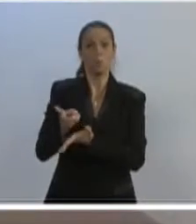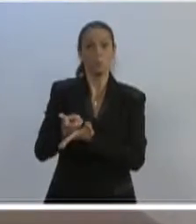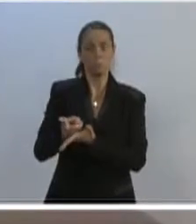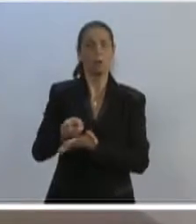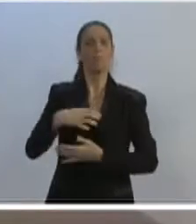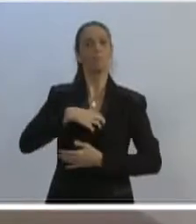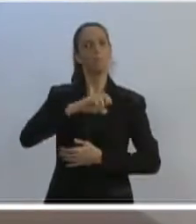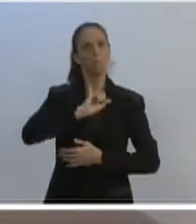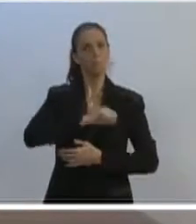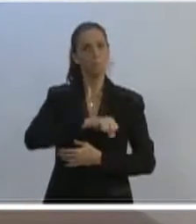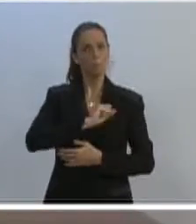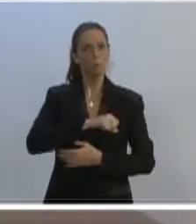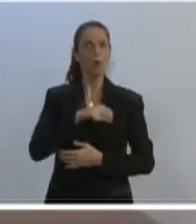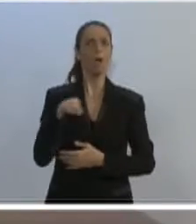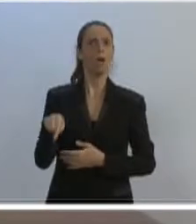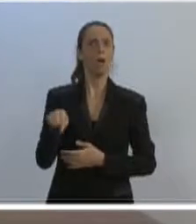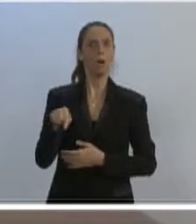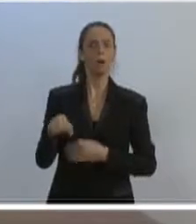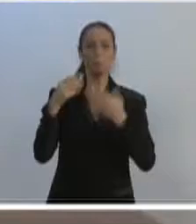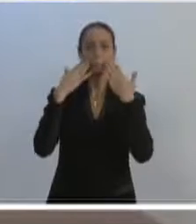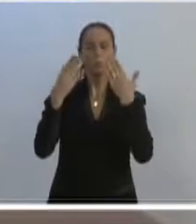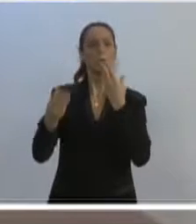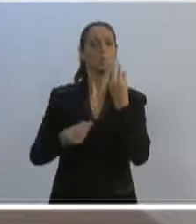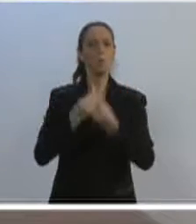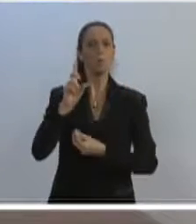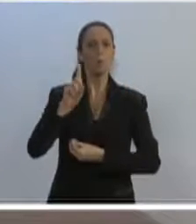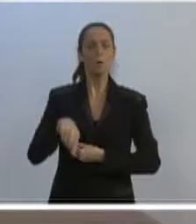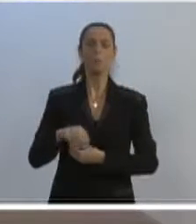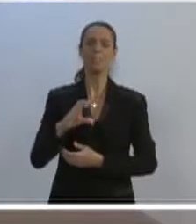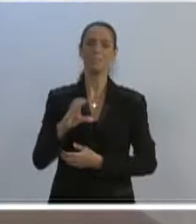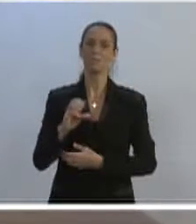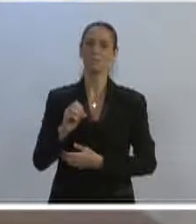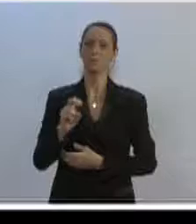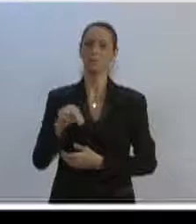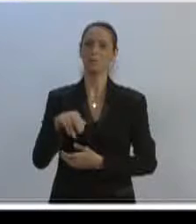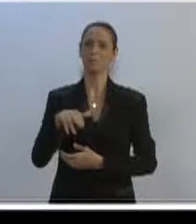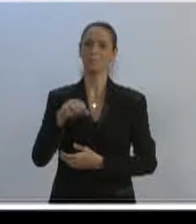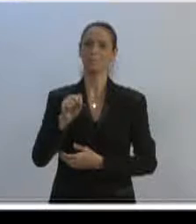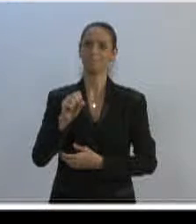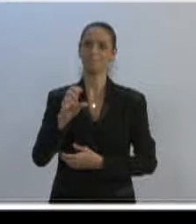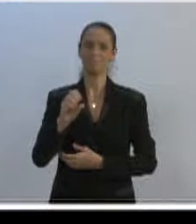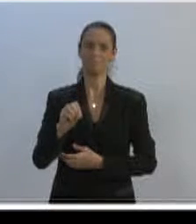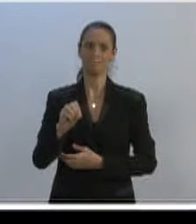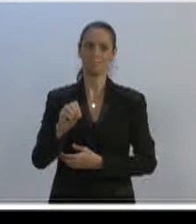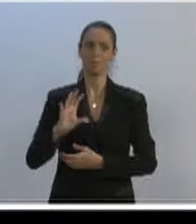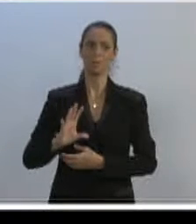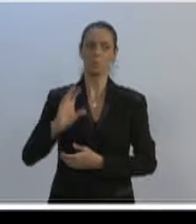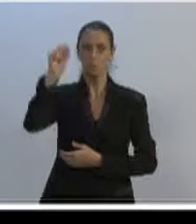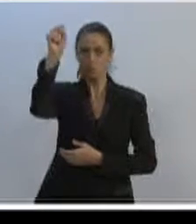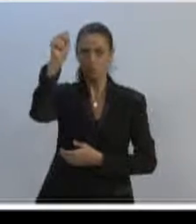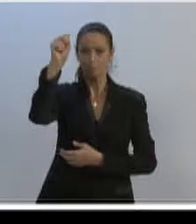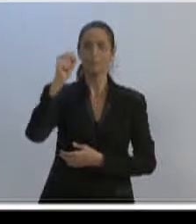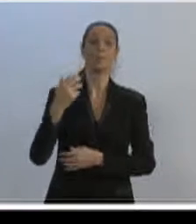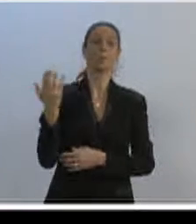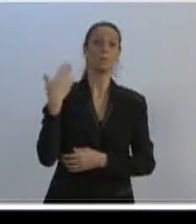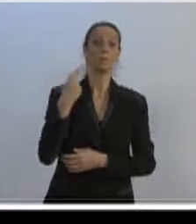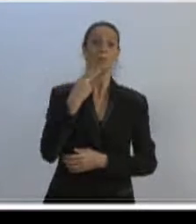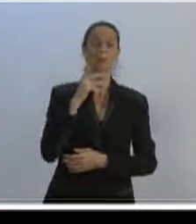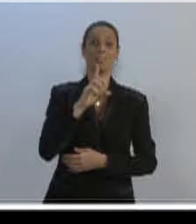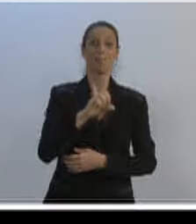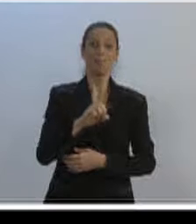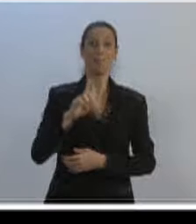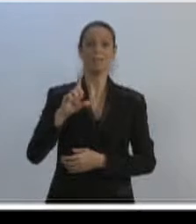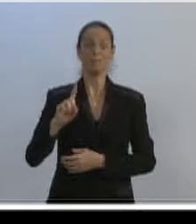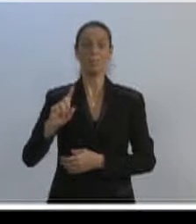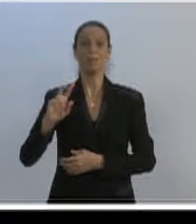cruel, mostrando como é de fato o comunismo. Como era, e curiosamente, vereador, eles chamavam de DDR,